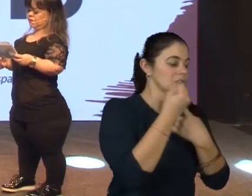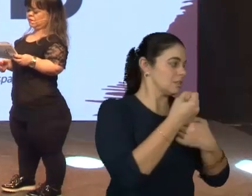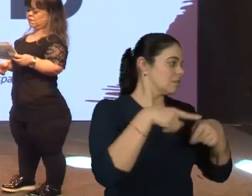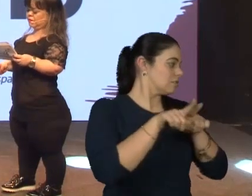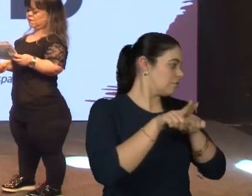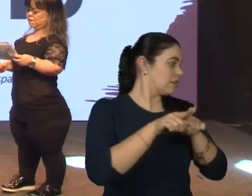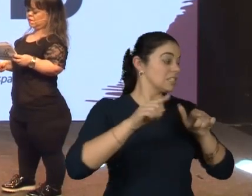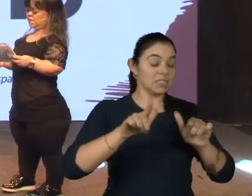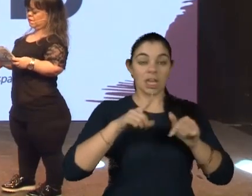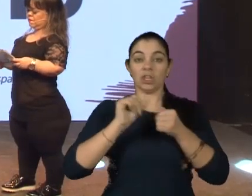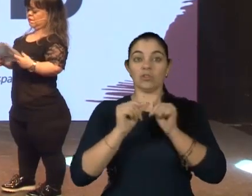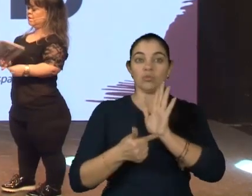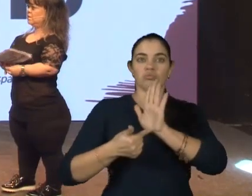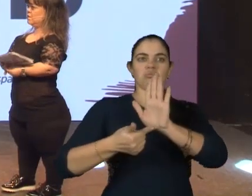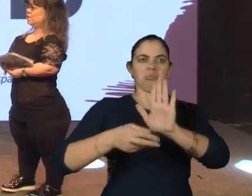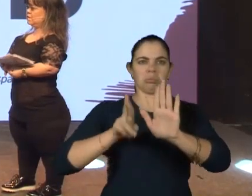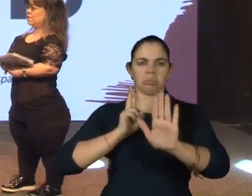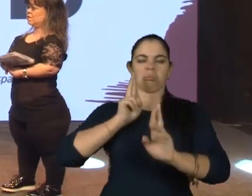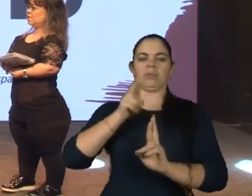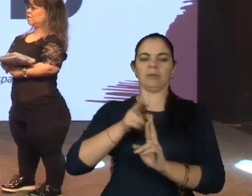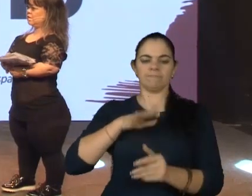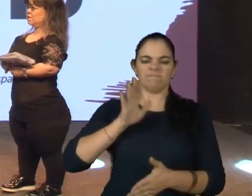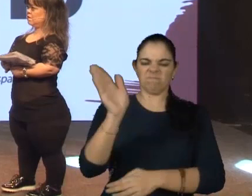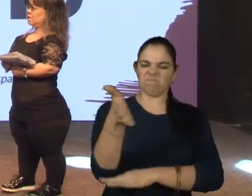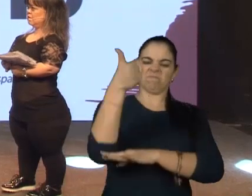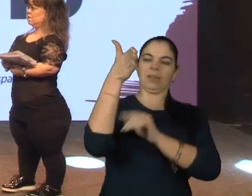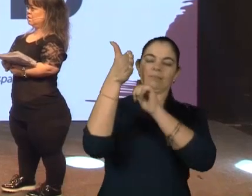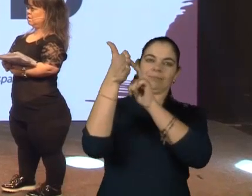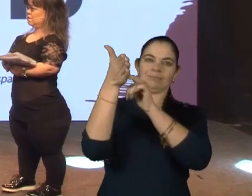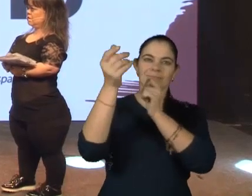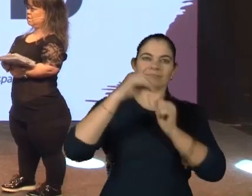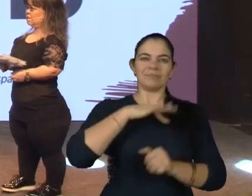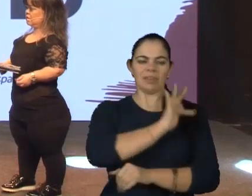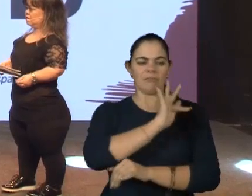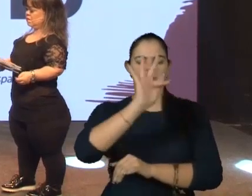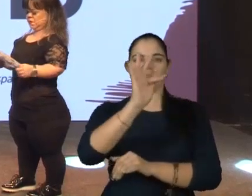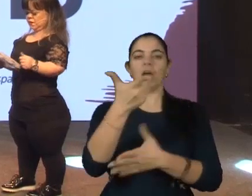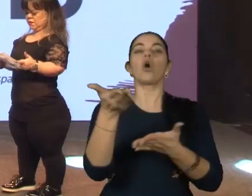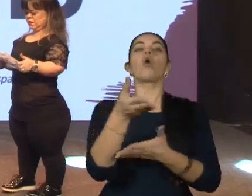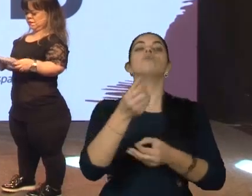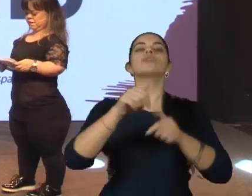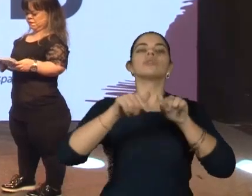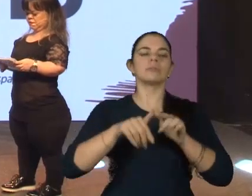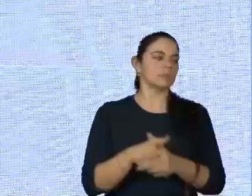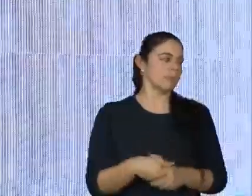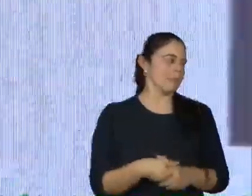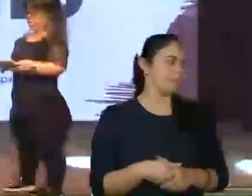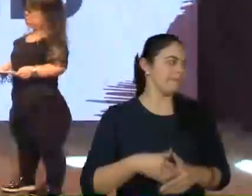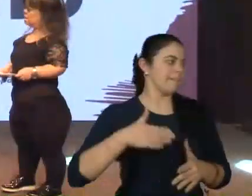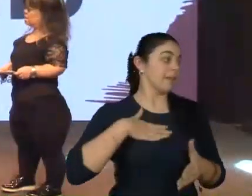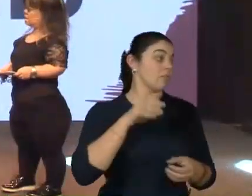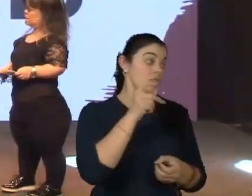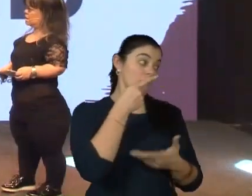fazendo a diferença, é uma das integrantes da Autodefensoria da Federação Brasileira. Conte um pouquinho sobre o teu trabalho. Então, é que